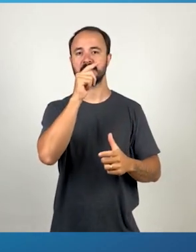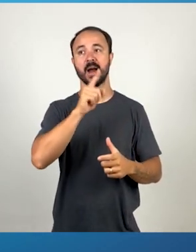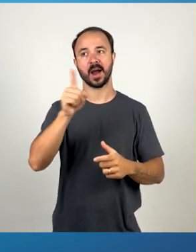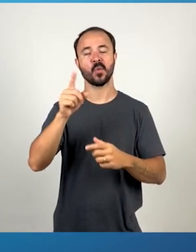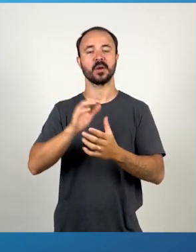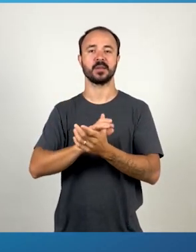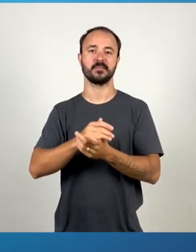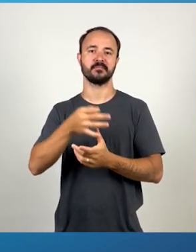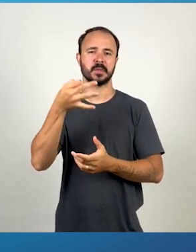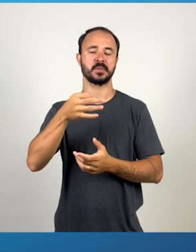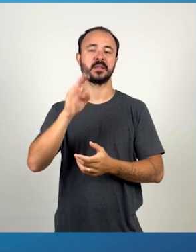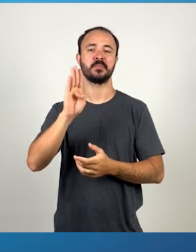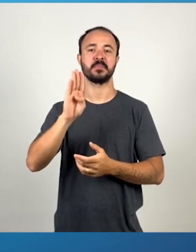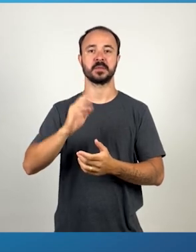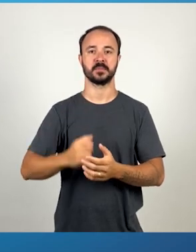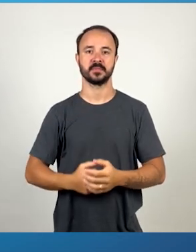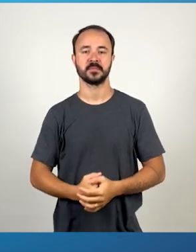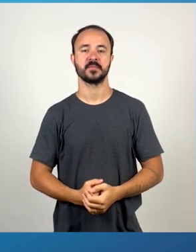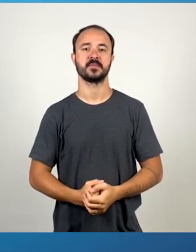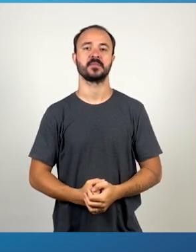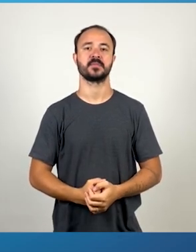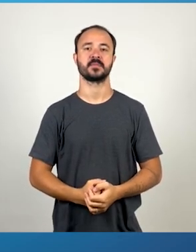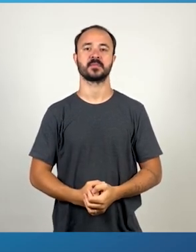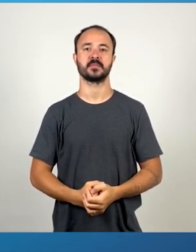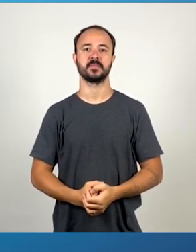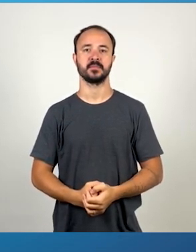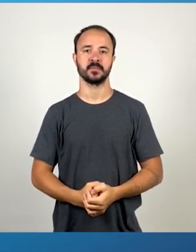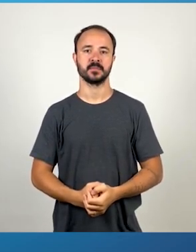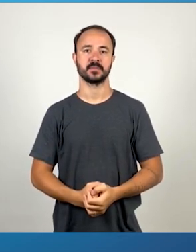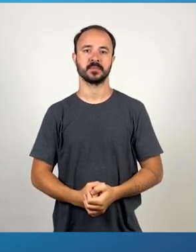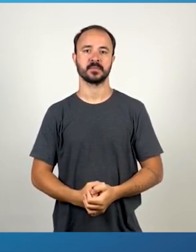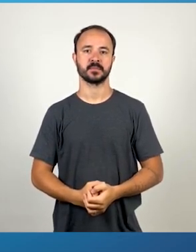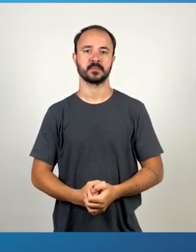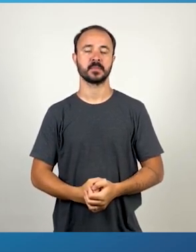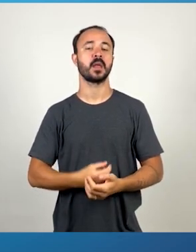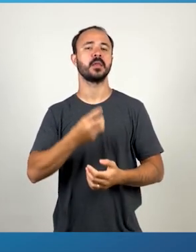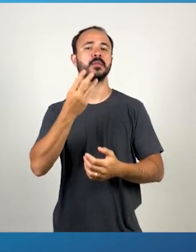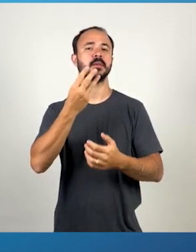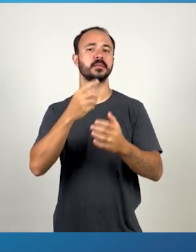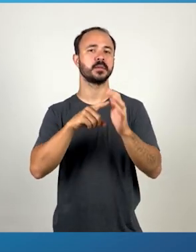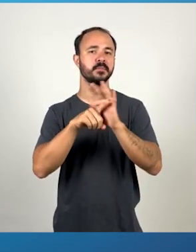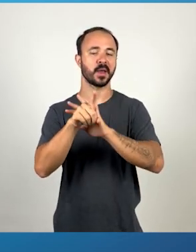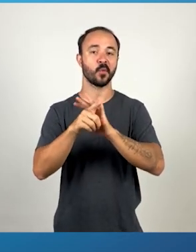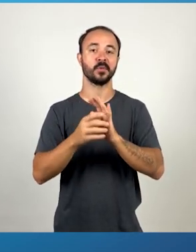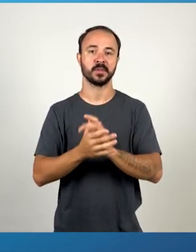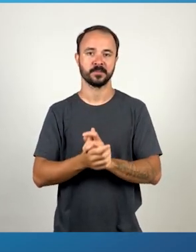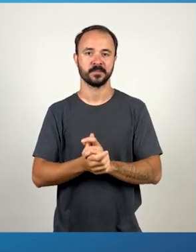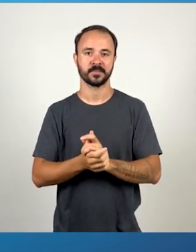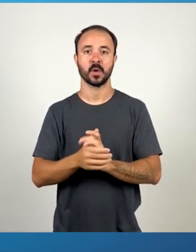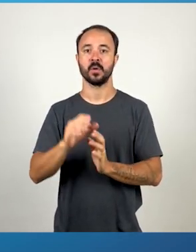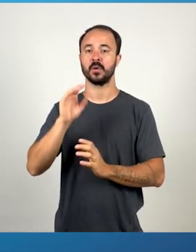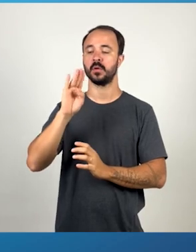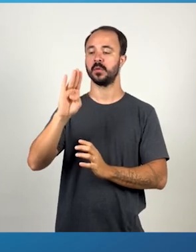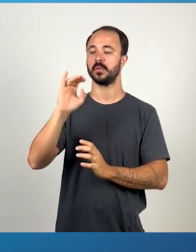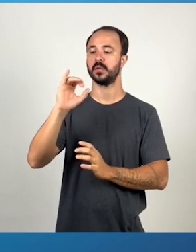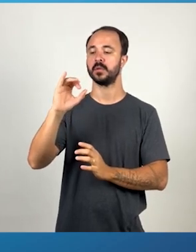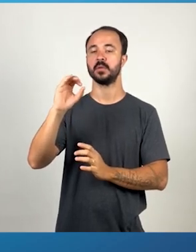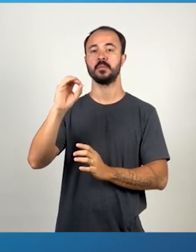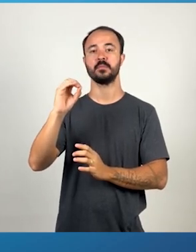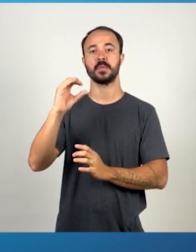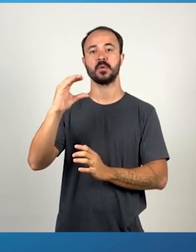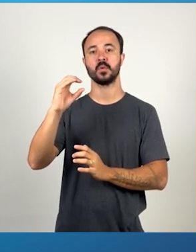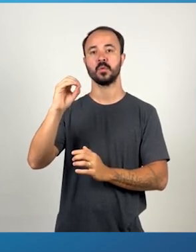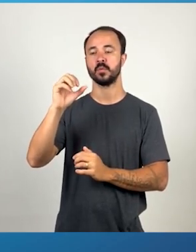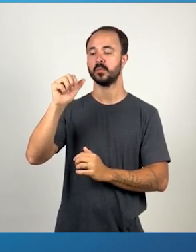hidrelétricas. Então, a alternativa correta, a letra B. A nossa próxima questão: os